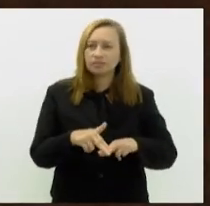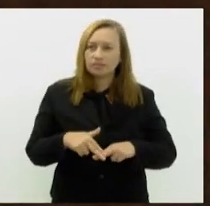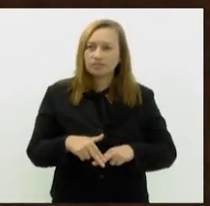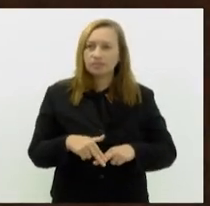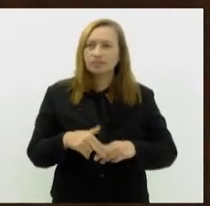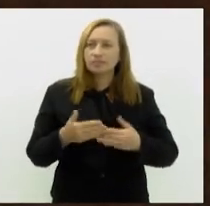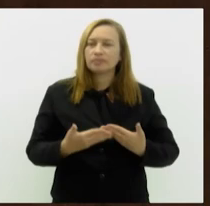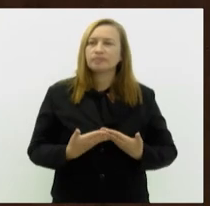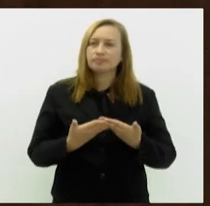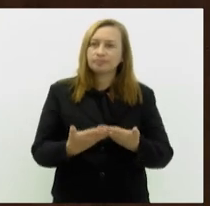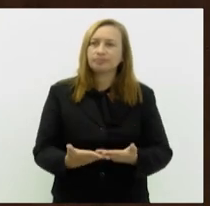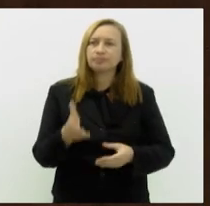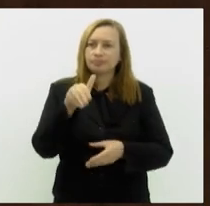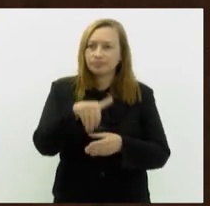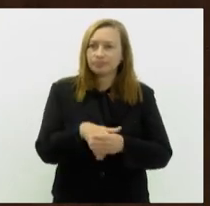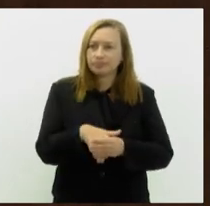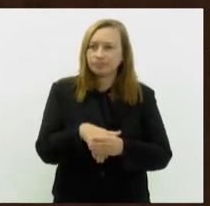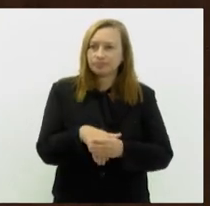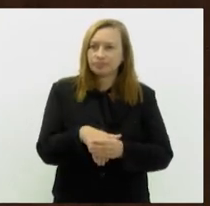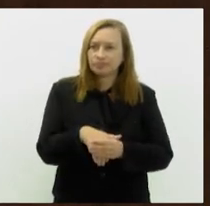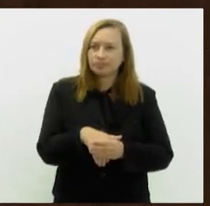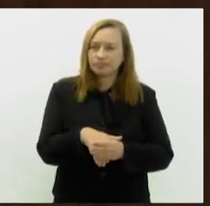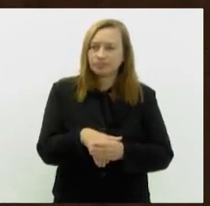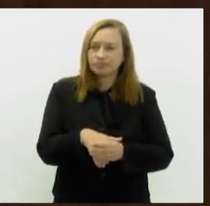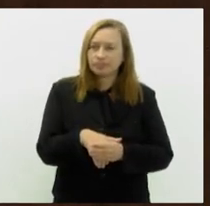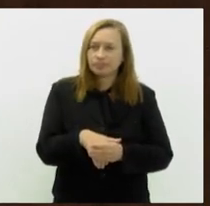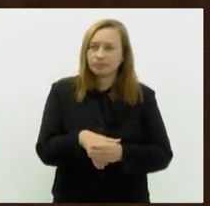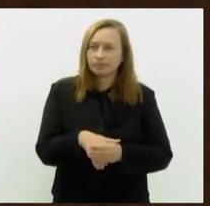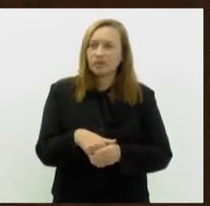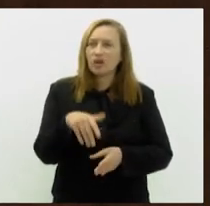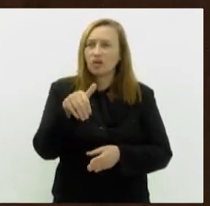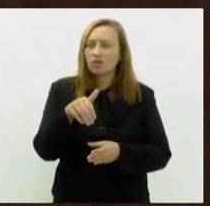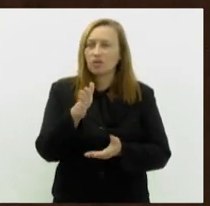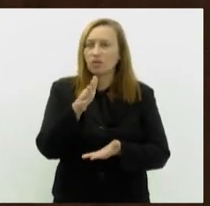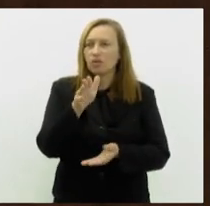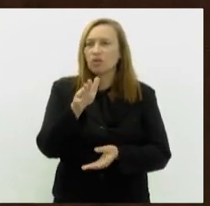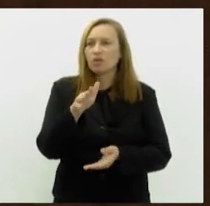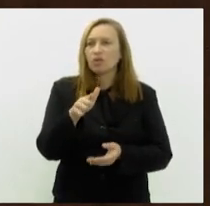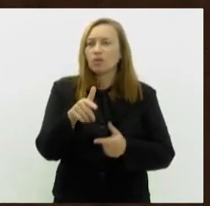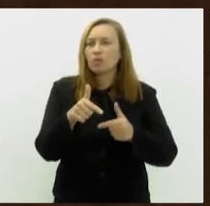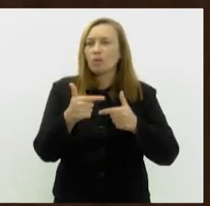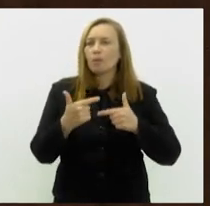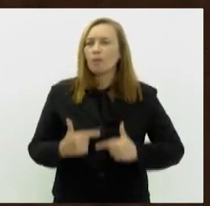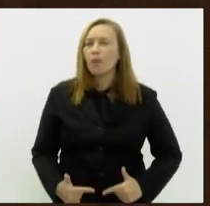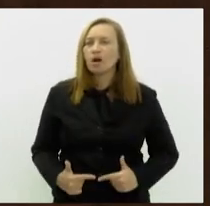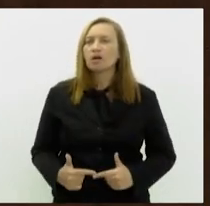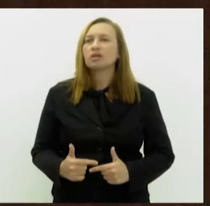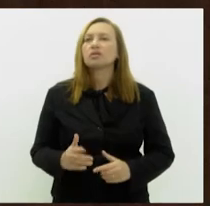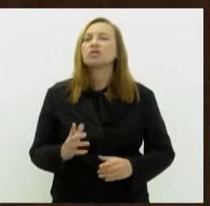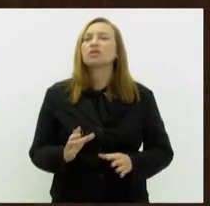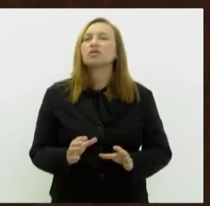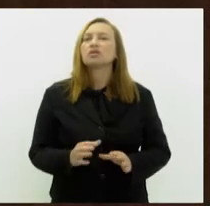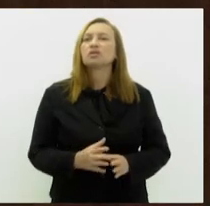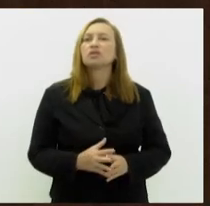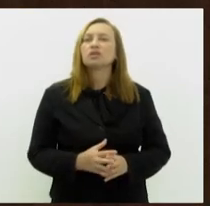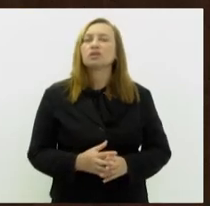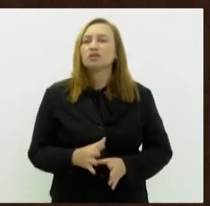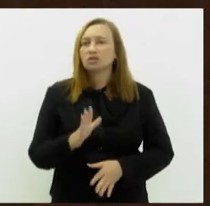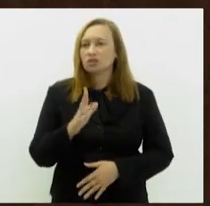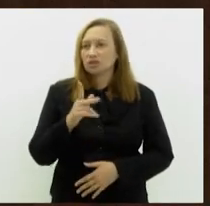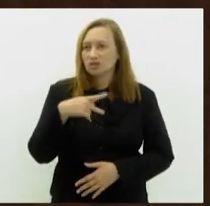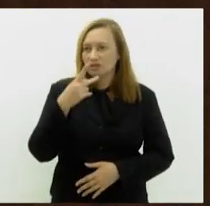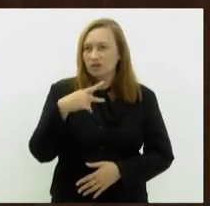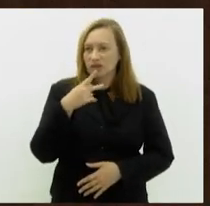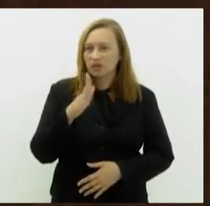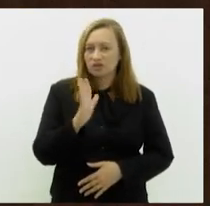nosso encaminhamento de voto vai ser pela abstenção e com a justificação que eu com a justificativa que eu